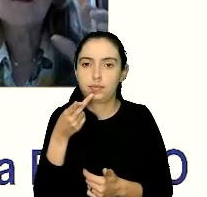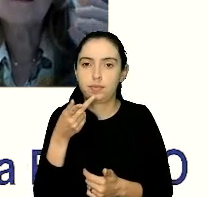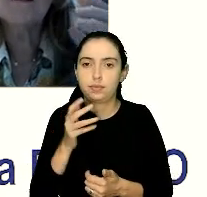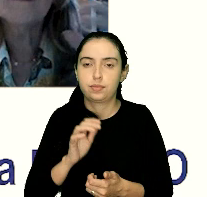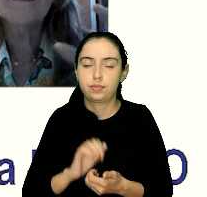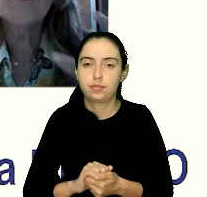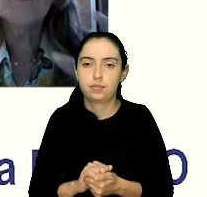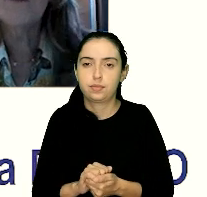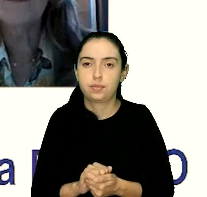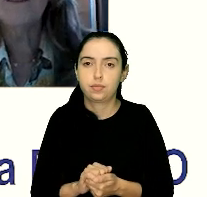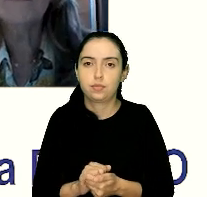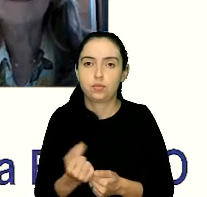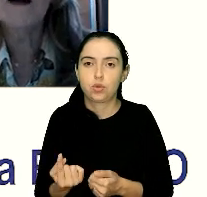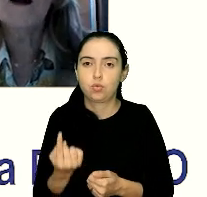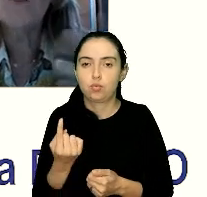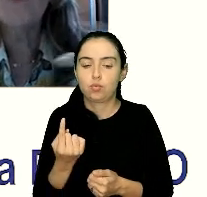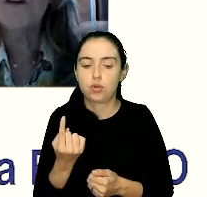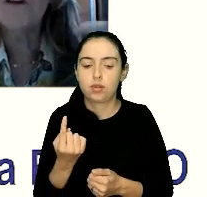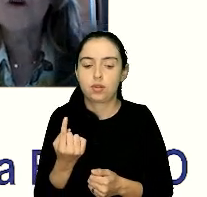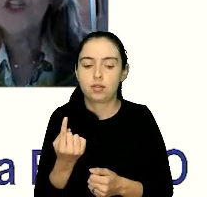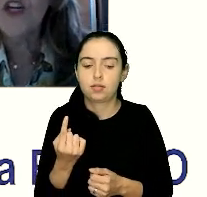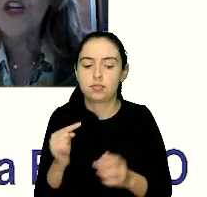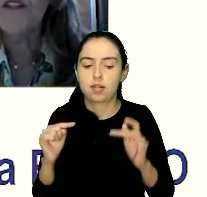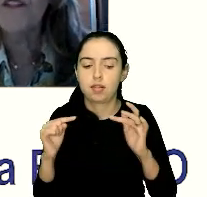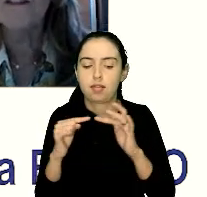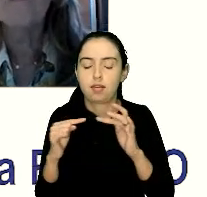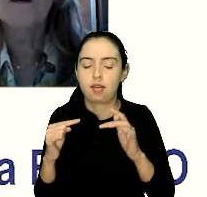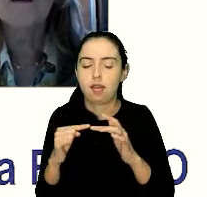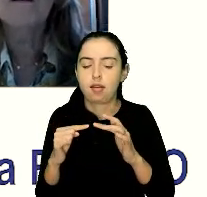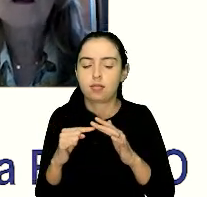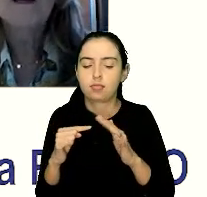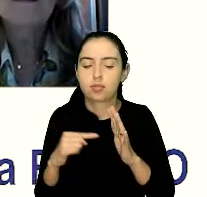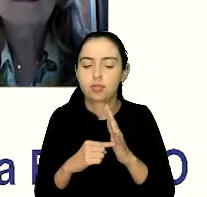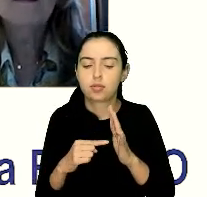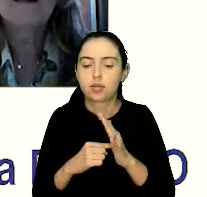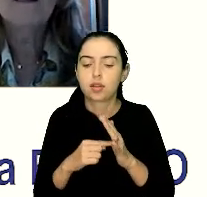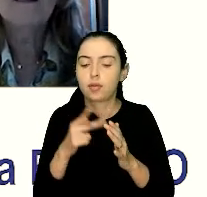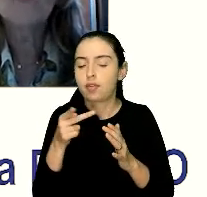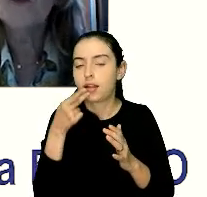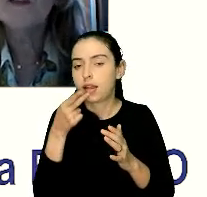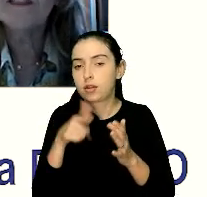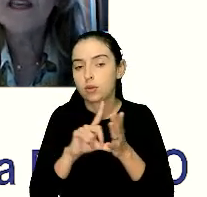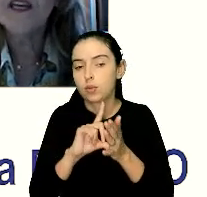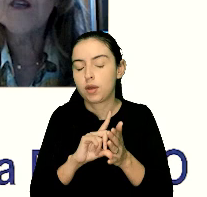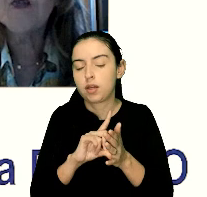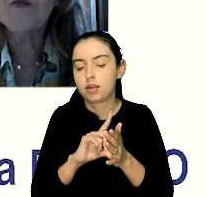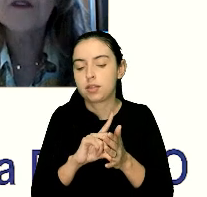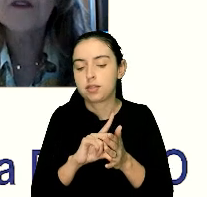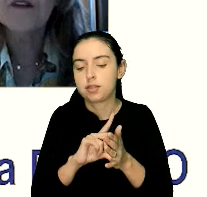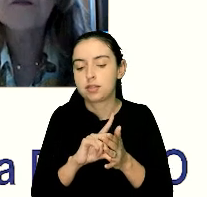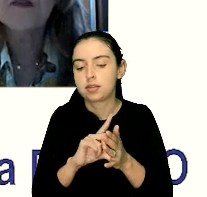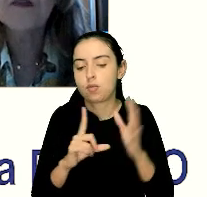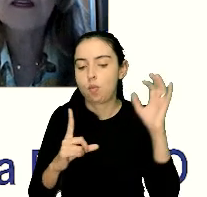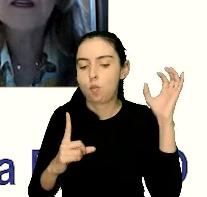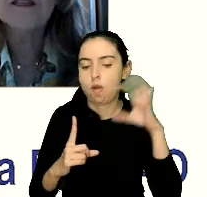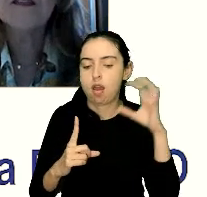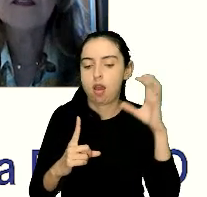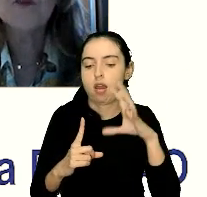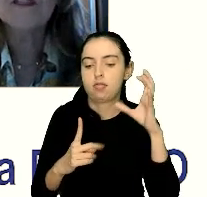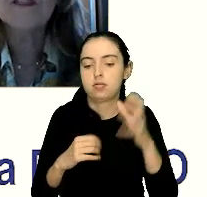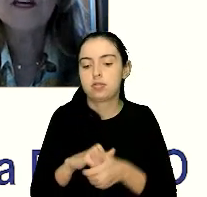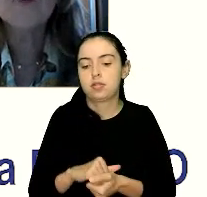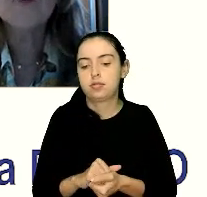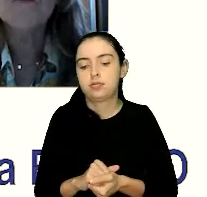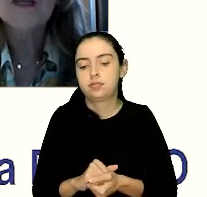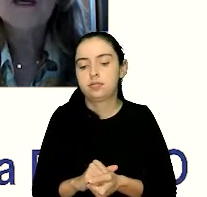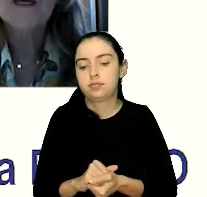de uma questão ligada a algo que alguém já disse também, que é a questão do assédio, né?